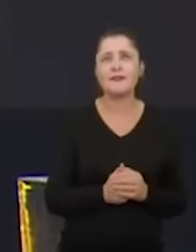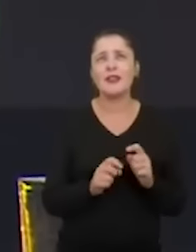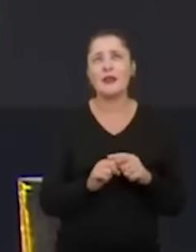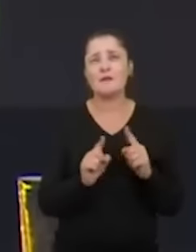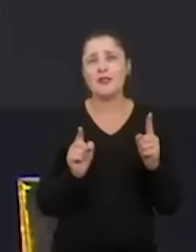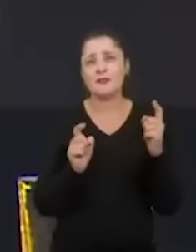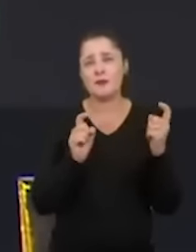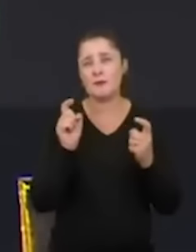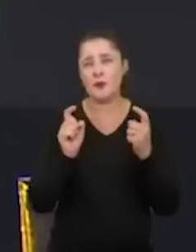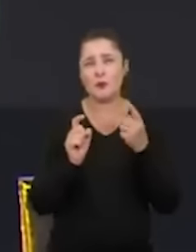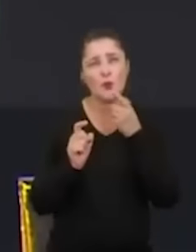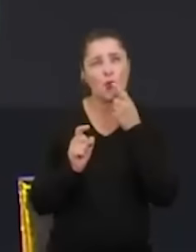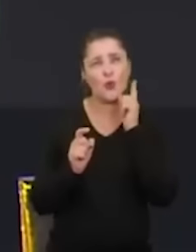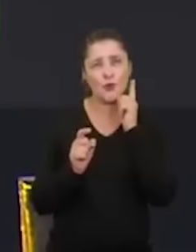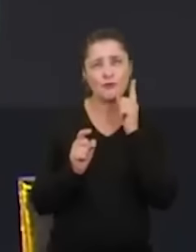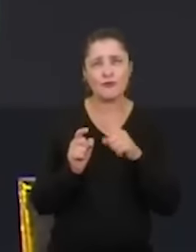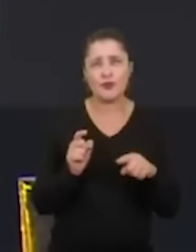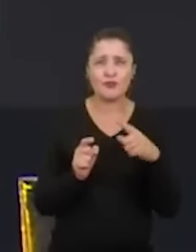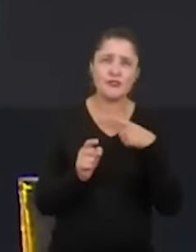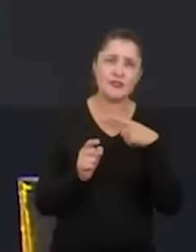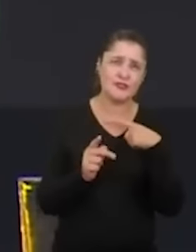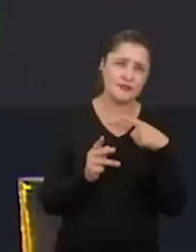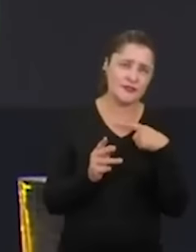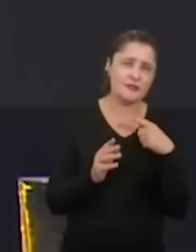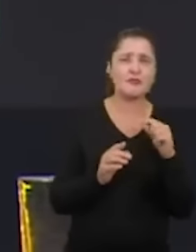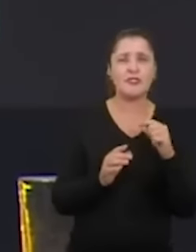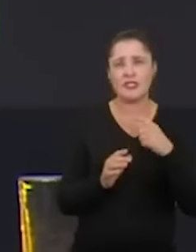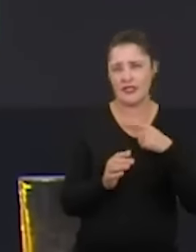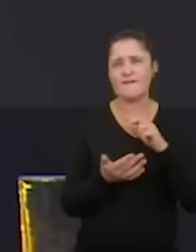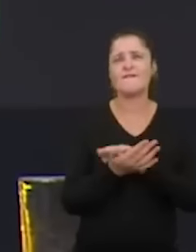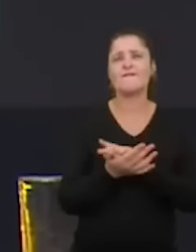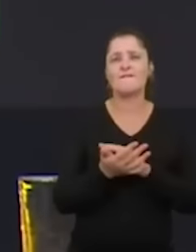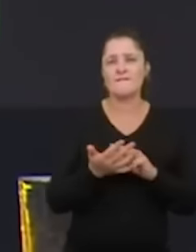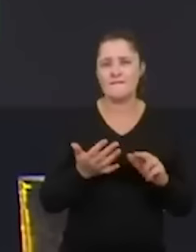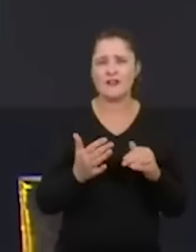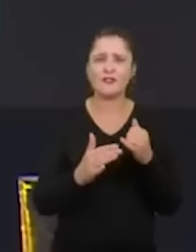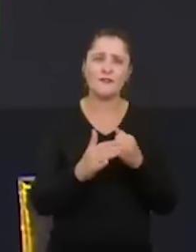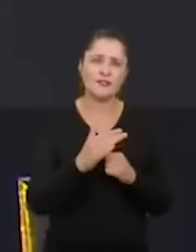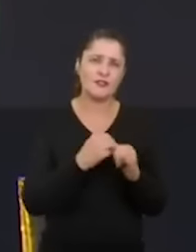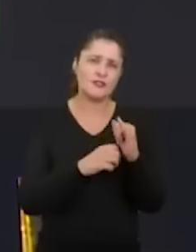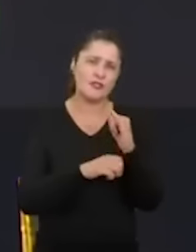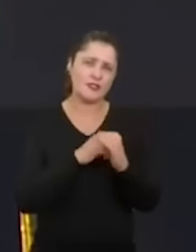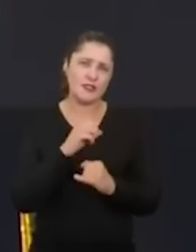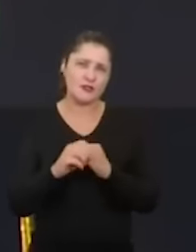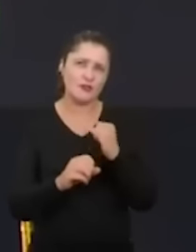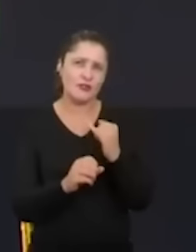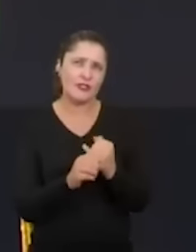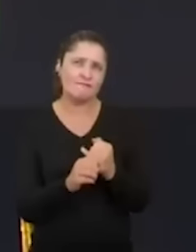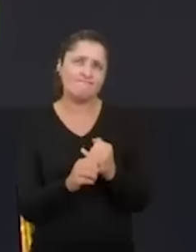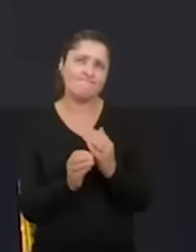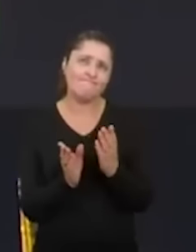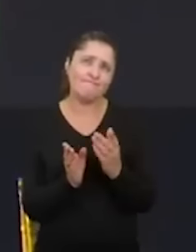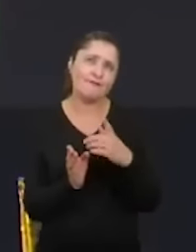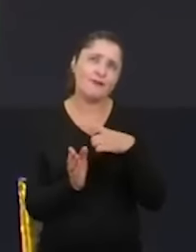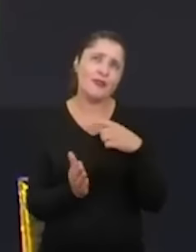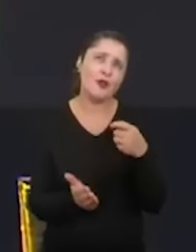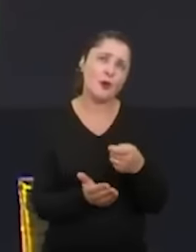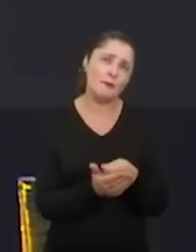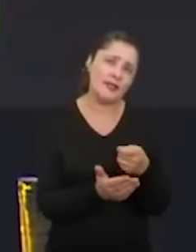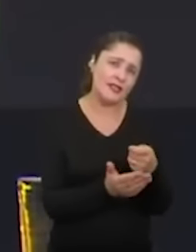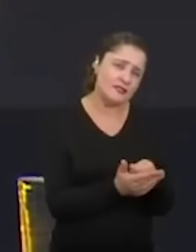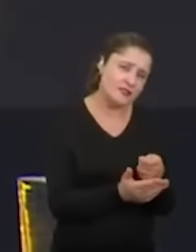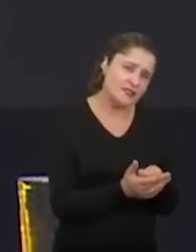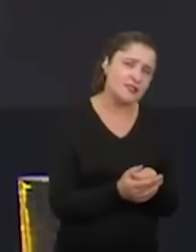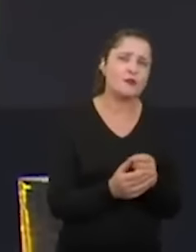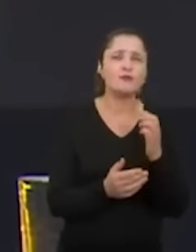ontem, e nós devemos aqui ter diversos investidores internacionais, é a gente ter a obrigação de